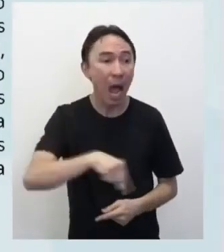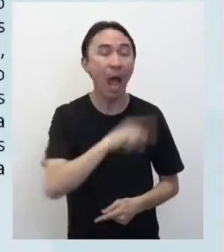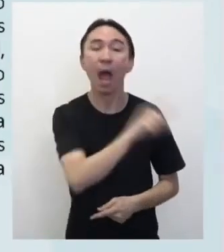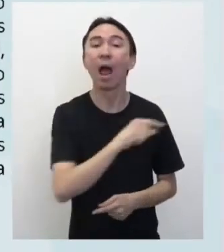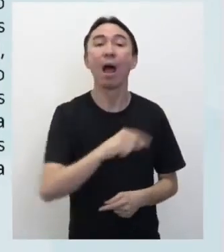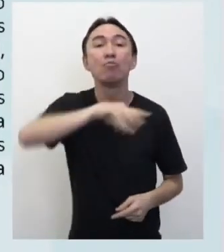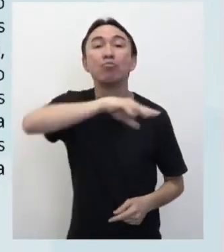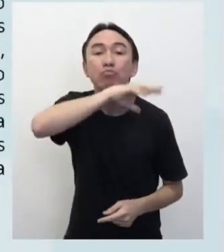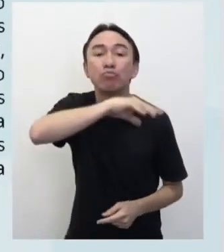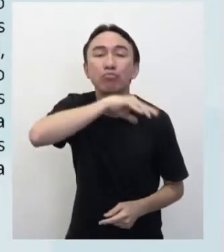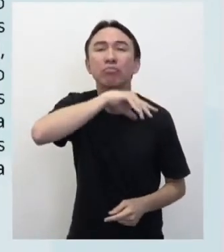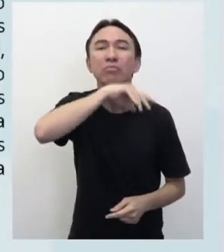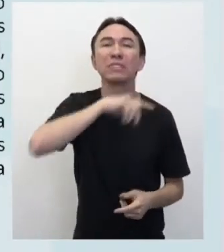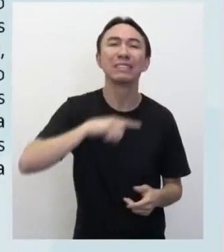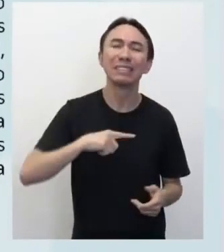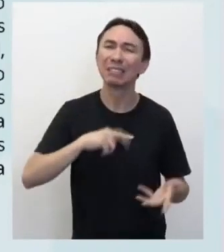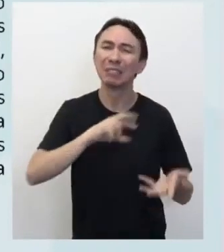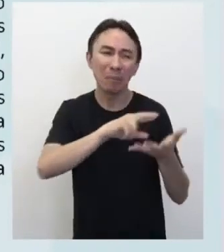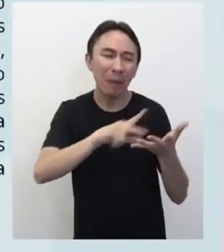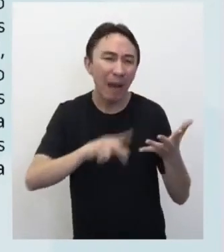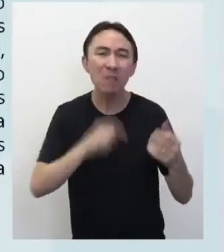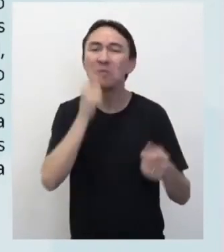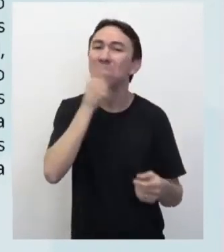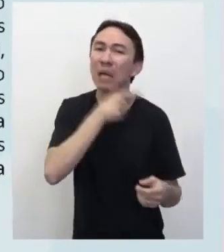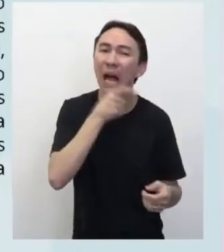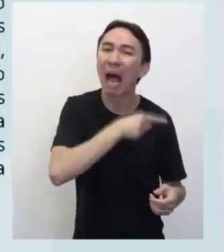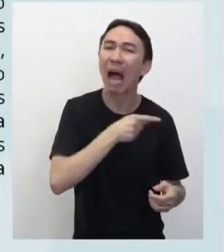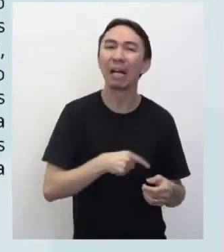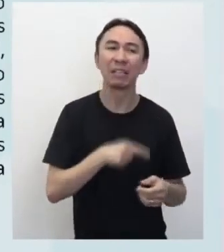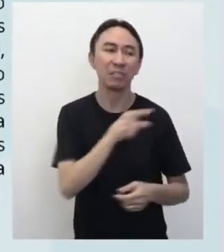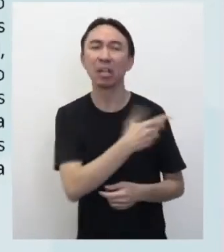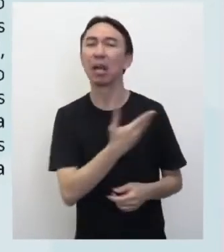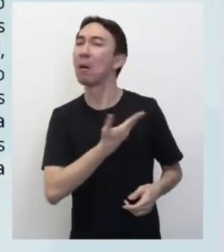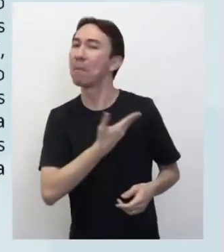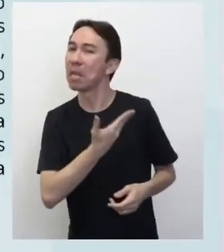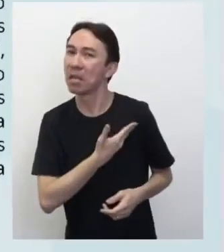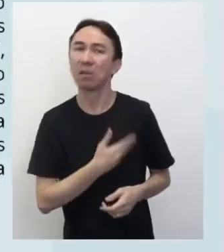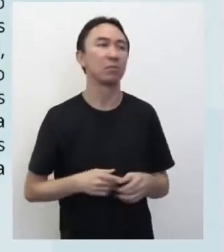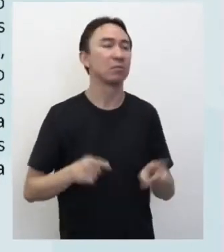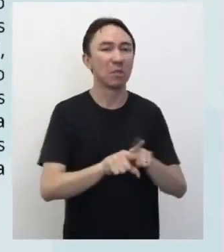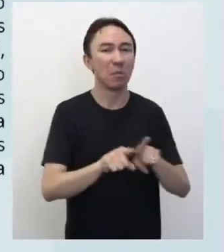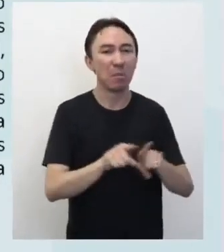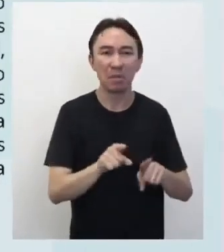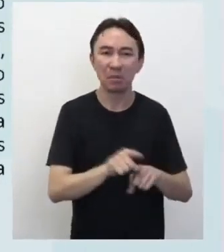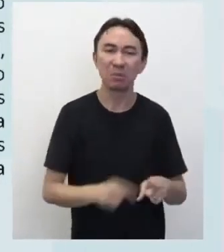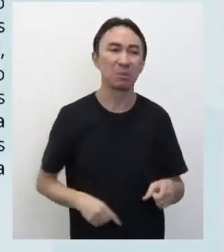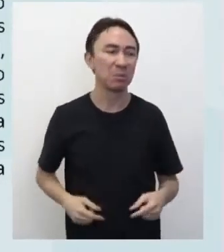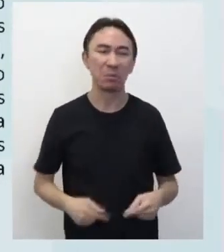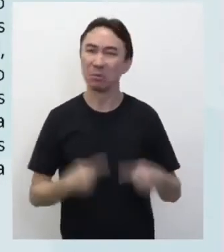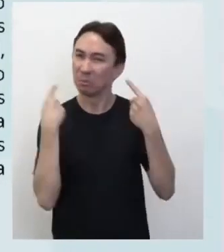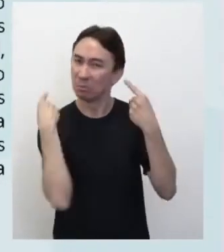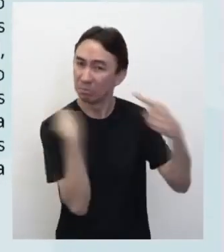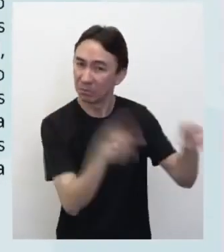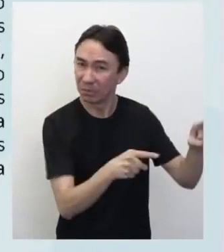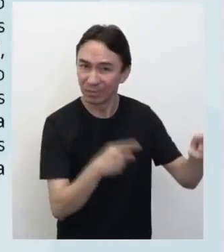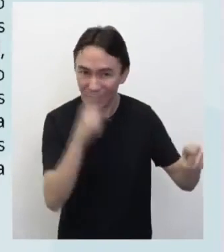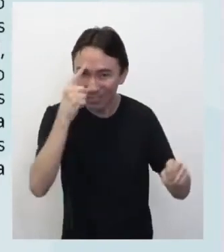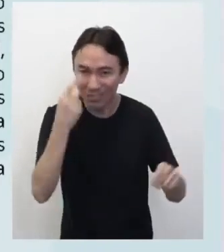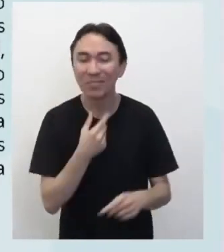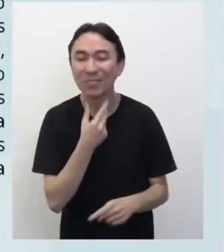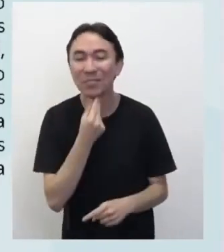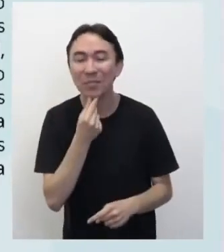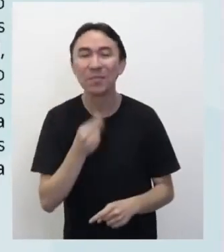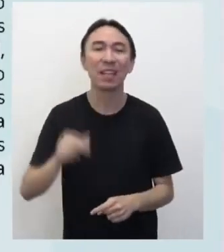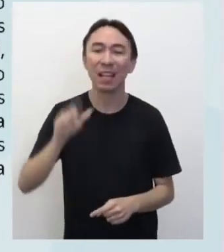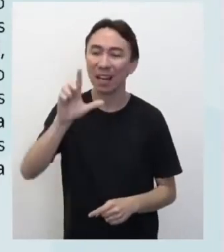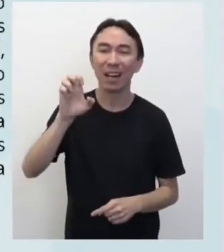tanto aos amigos como aos inimigos de Carroll, do Lewis Carroll, que é o escritor. De paródias a